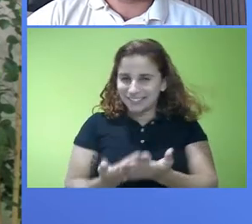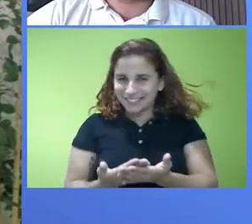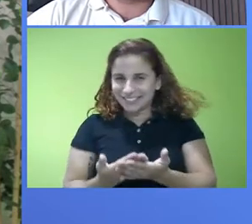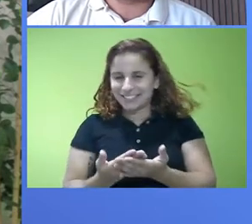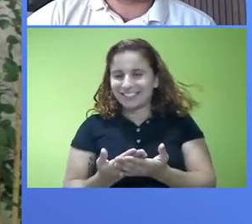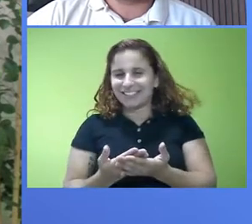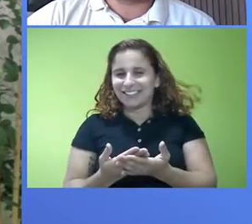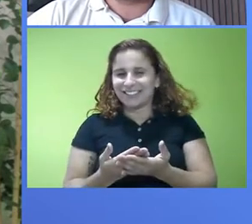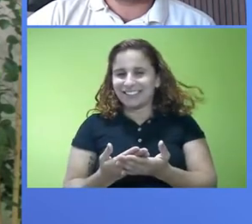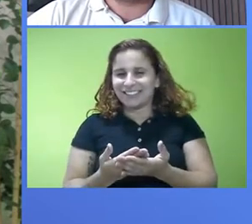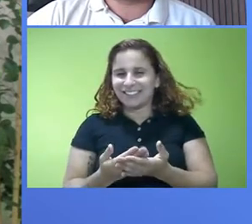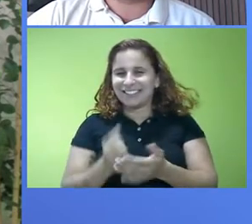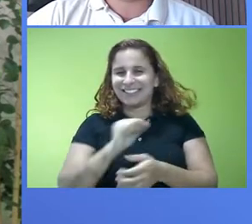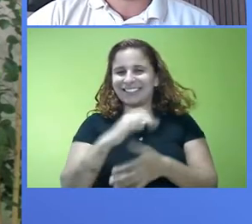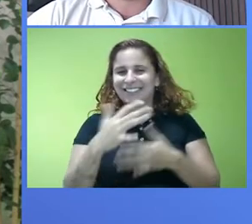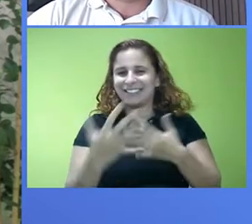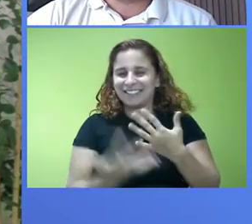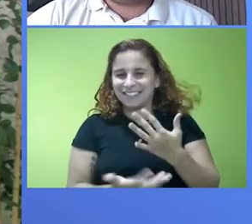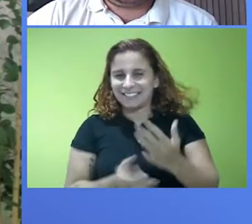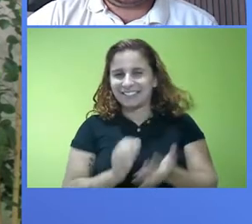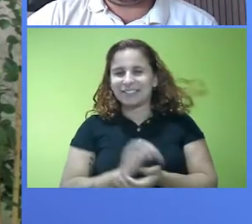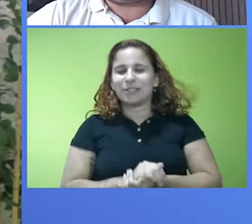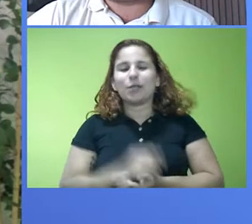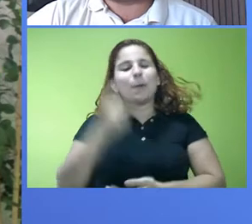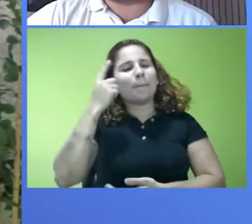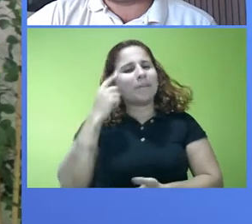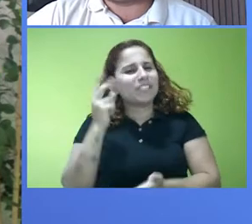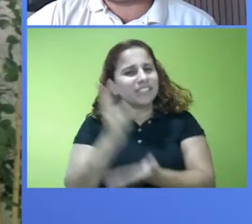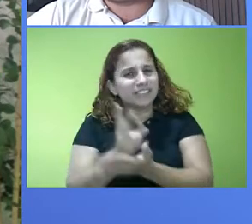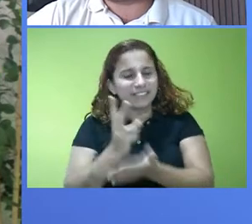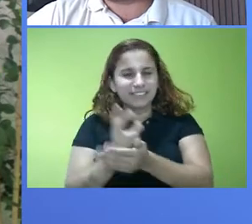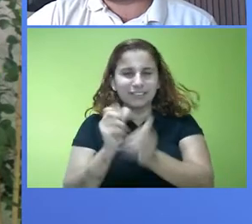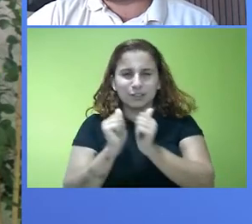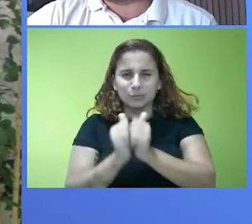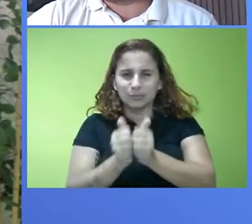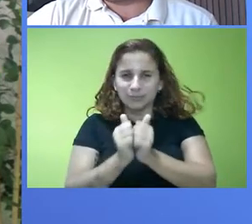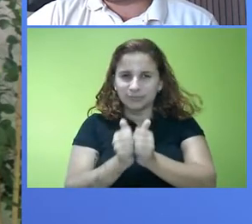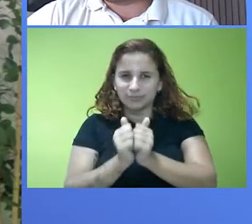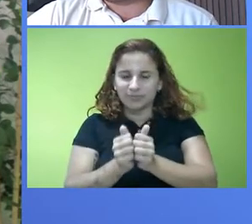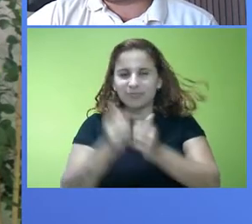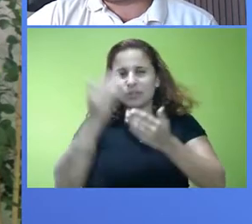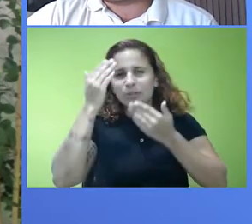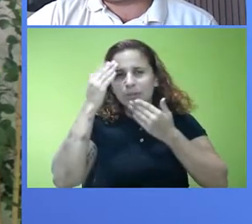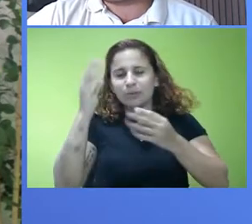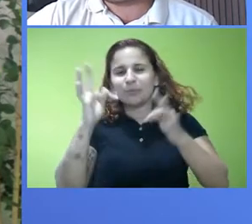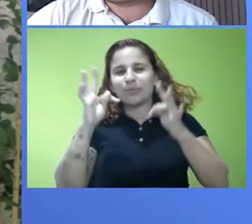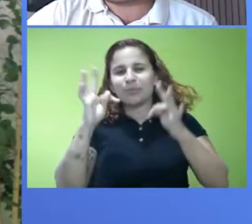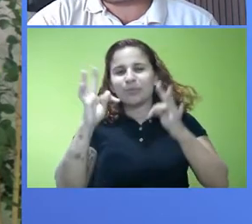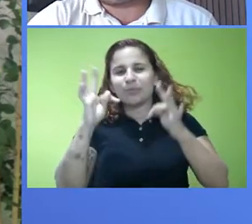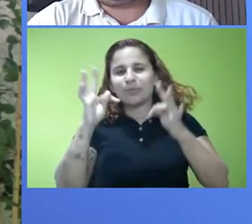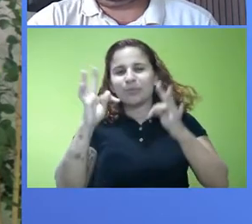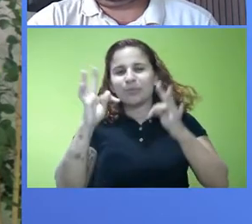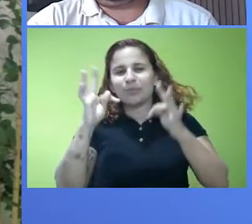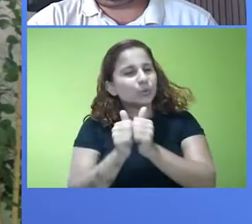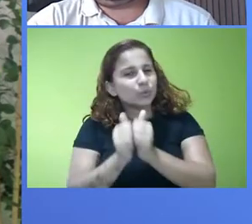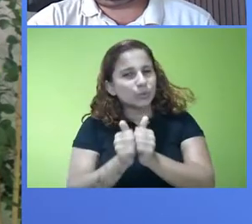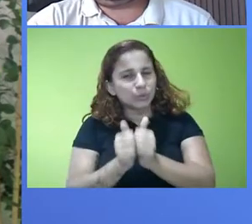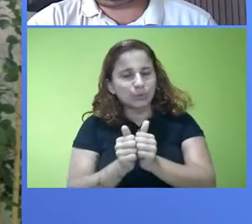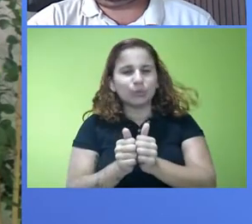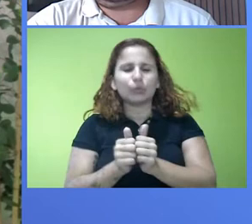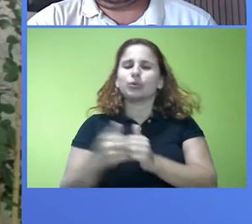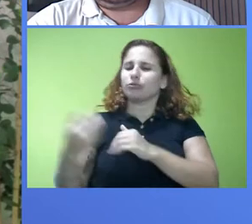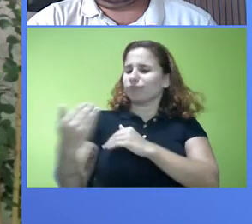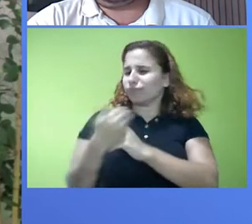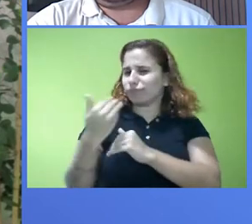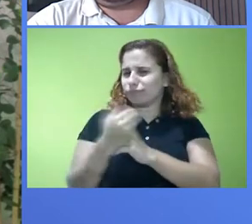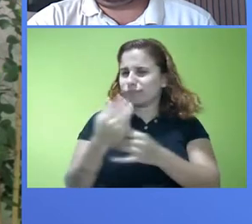nas Libras, e Brígida está sempre conosco aqui, né, no dia a dia. Obrigado a todos vocês que nos acompanharam aqui mais uma vez. Quem não teve oportunidade